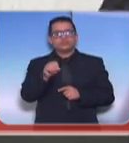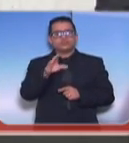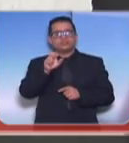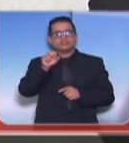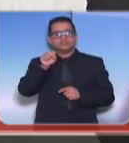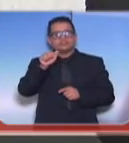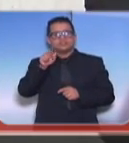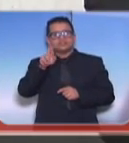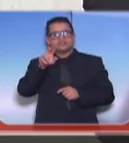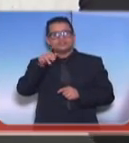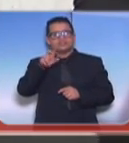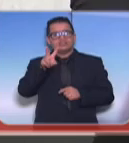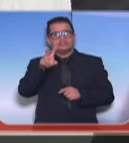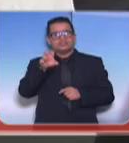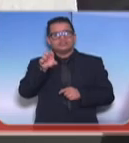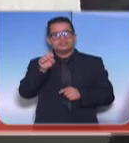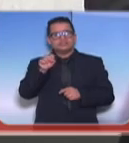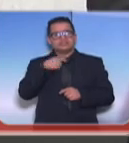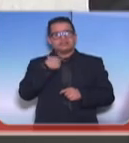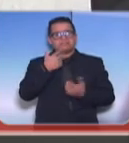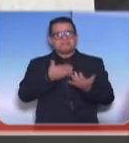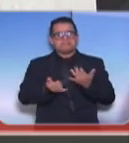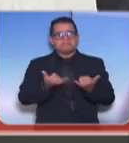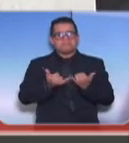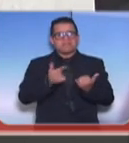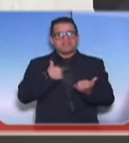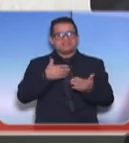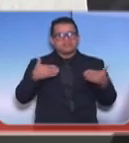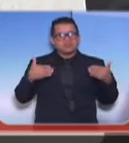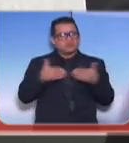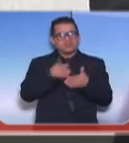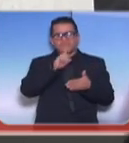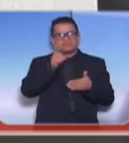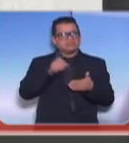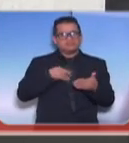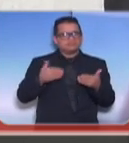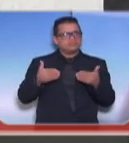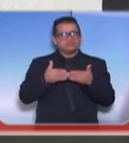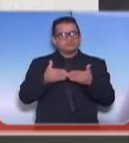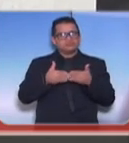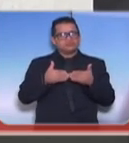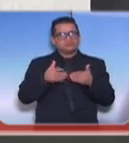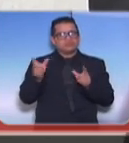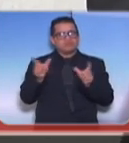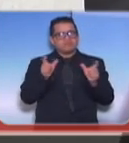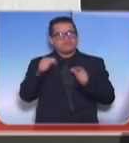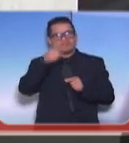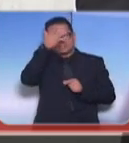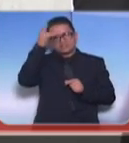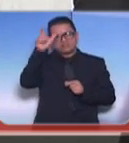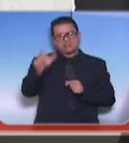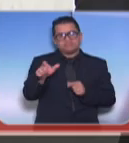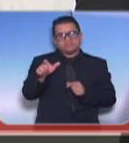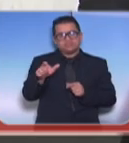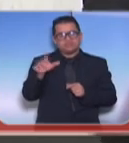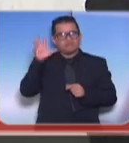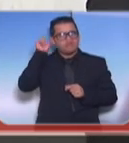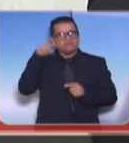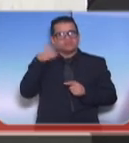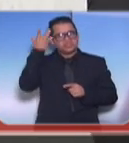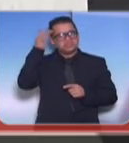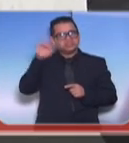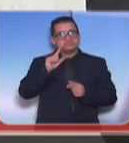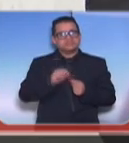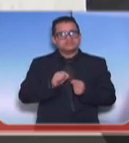PSDB, muita gente acha que eu tenho que concordar com o que acontece no governo, e eu não concordo. Não concordo com as palavras desse ouvidor, que, para mim, ele não sabe o que está